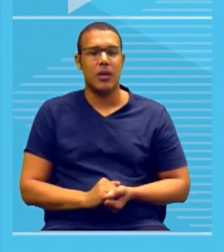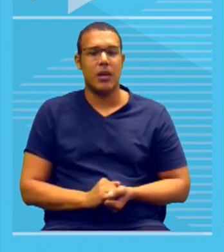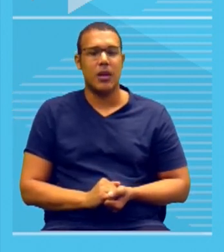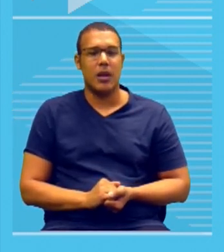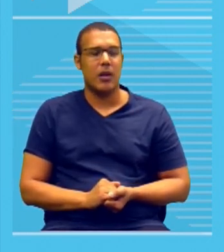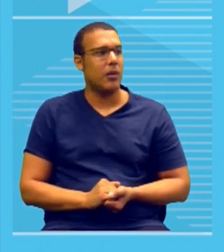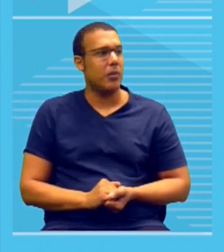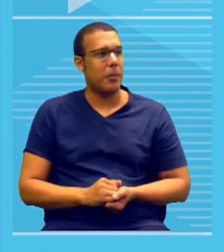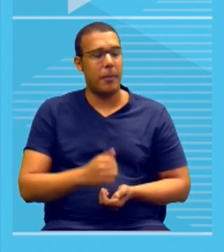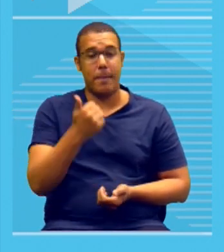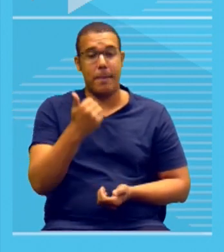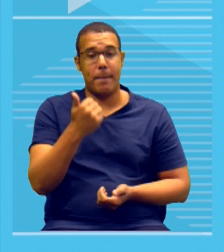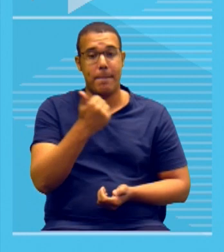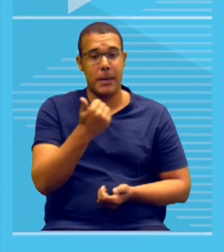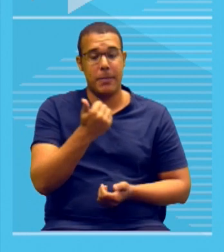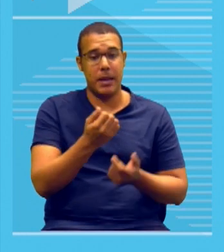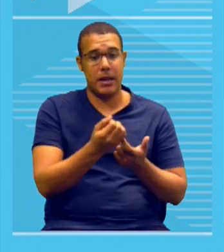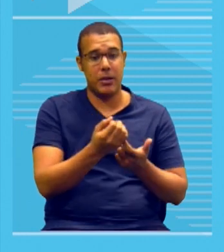do plural